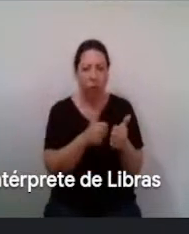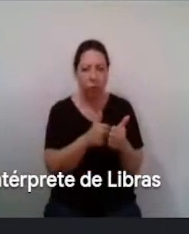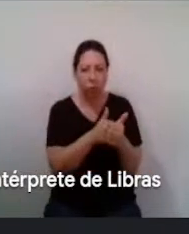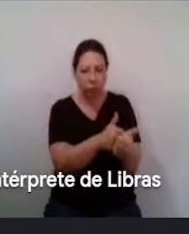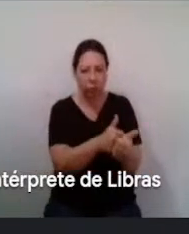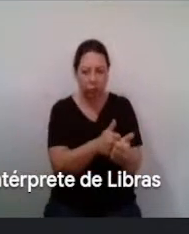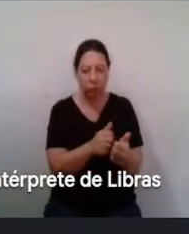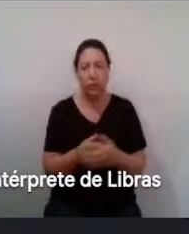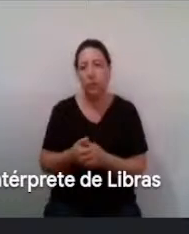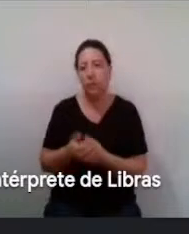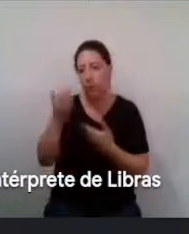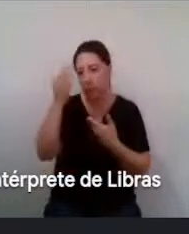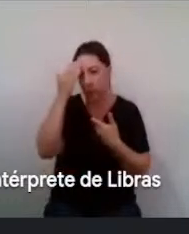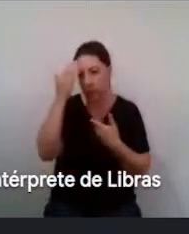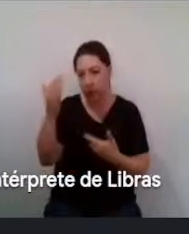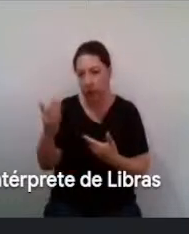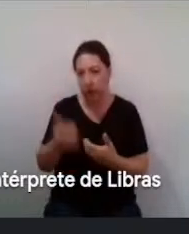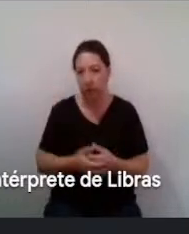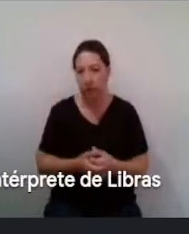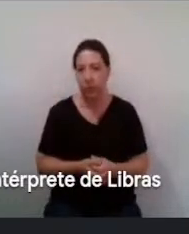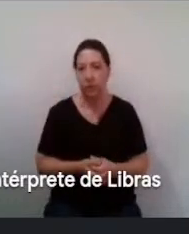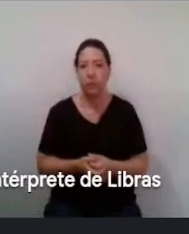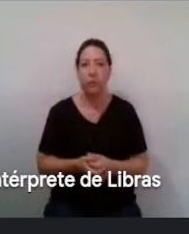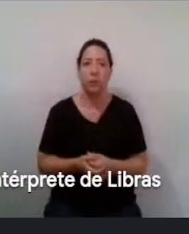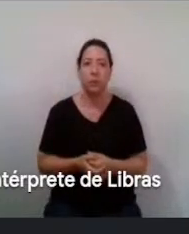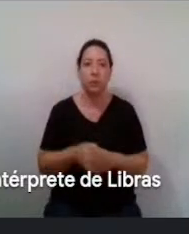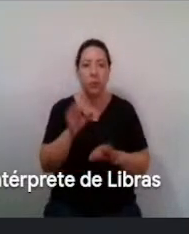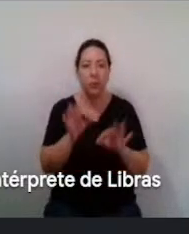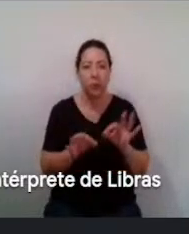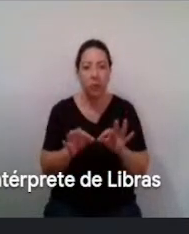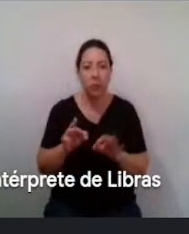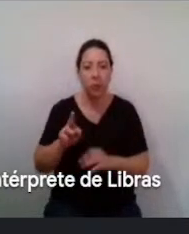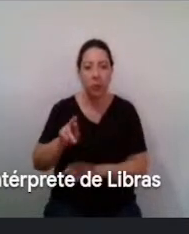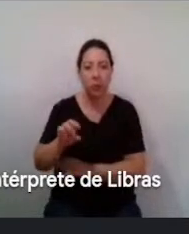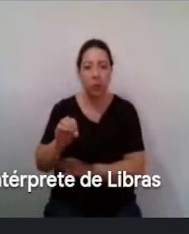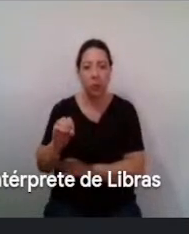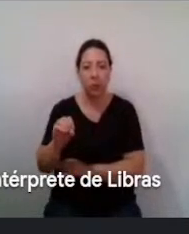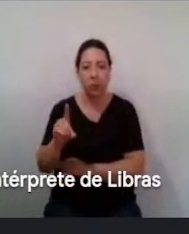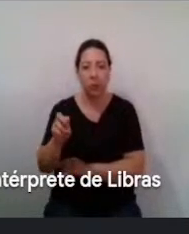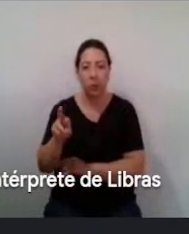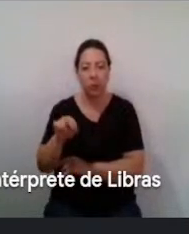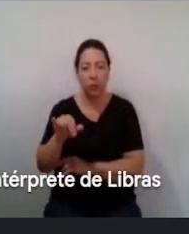Obrigado, doutora Delice. Juiz Rodrigo Menezes.